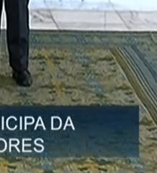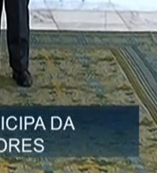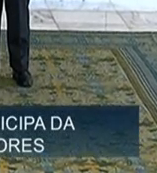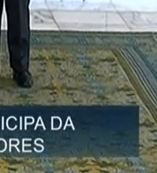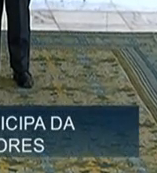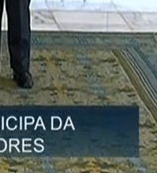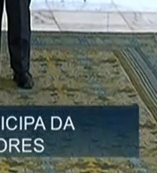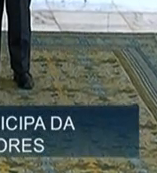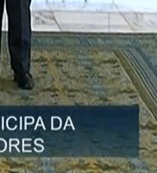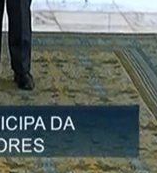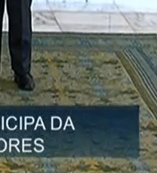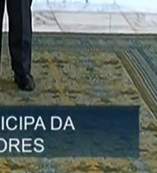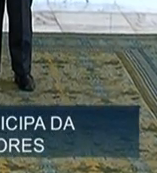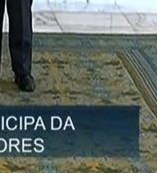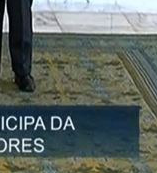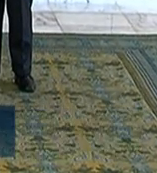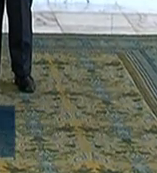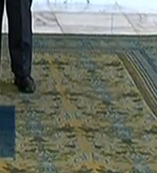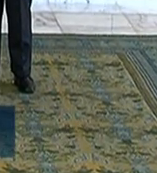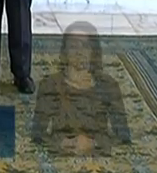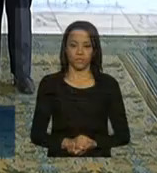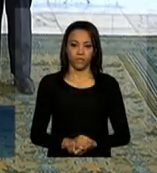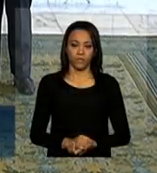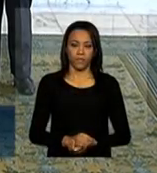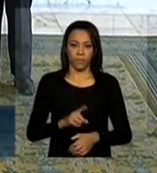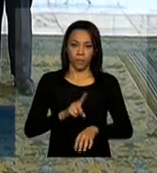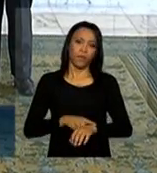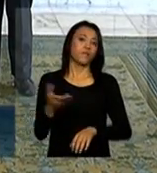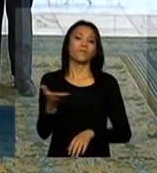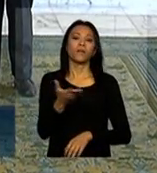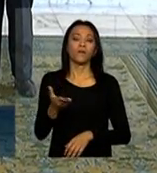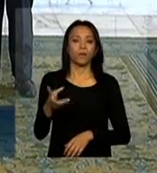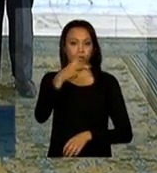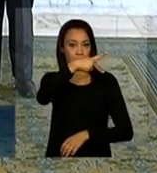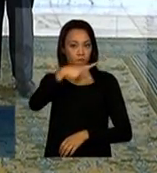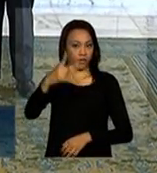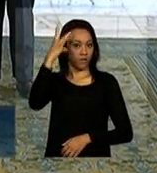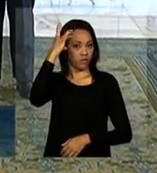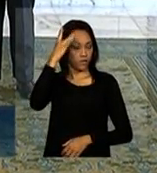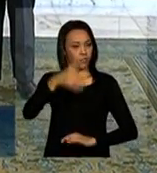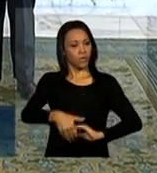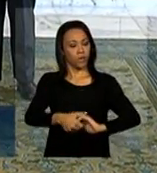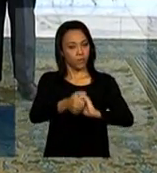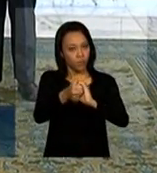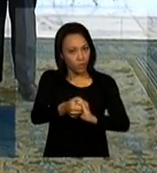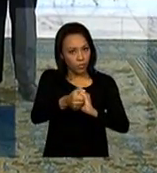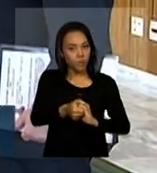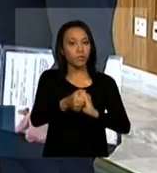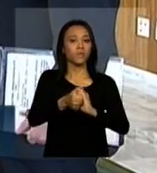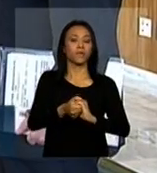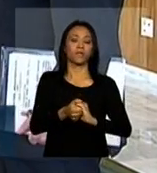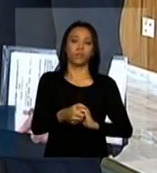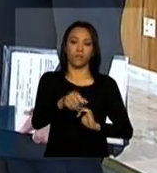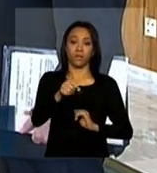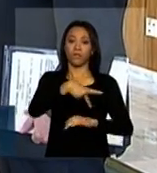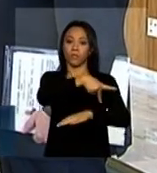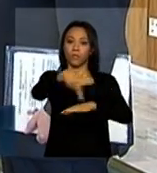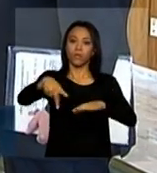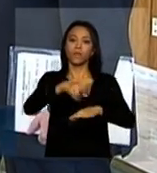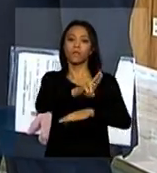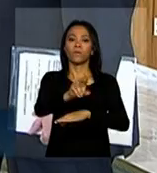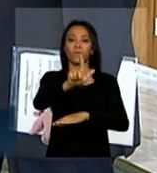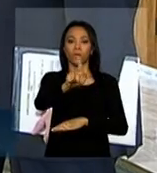Então, neste momento, a presidenta Dilma Rousseff cumprimenta o embaixador da Guiné Equatorial.